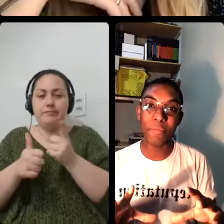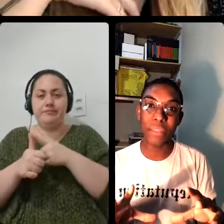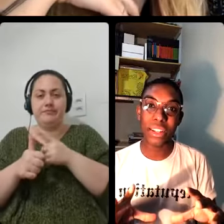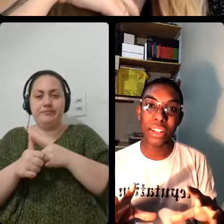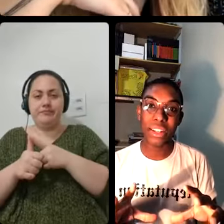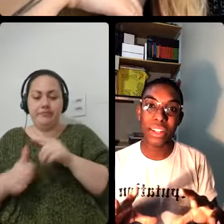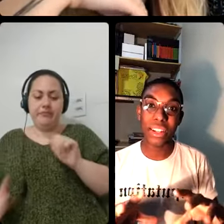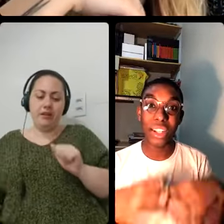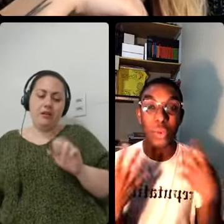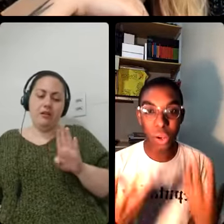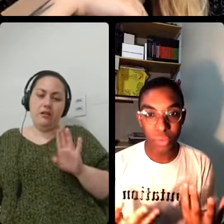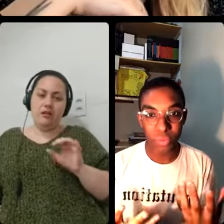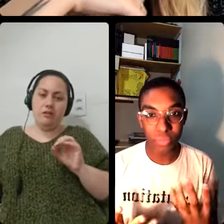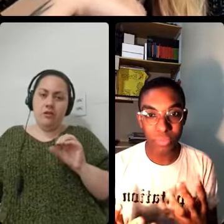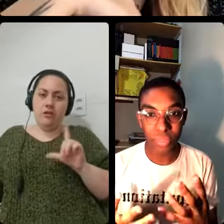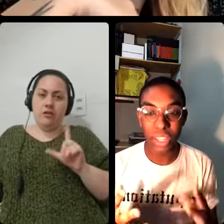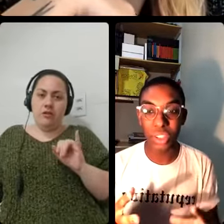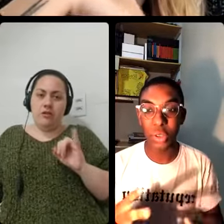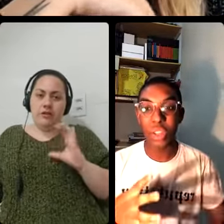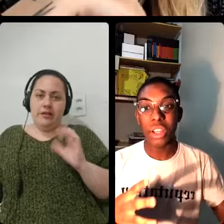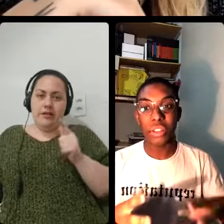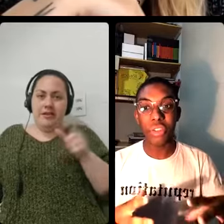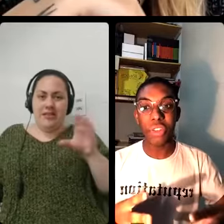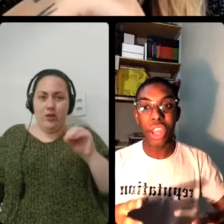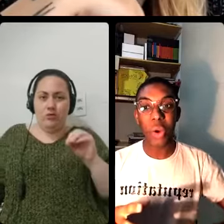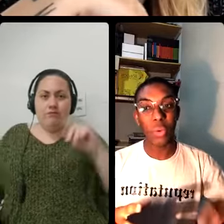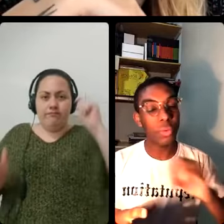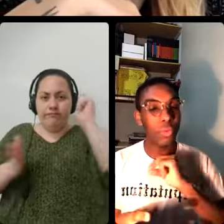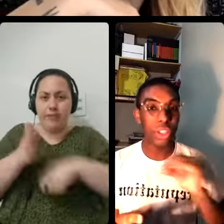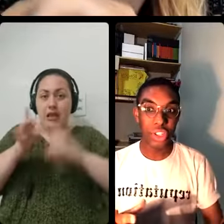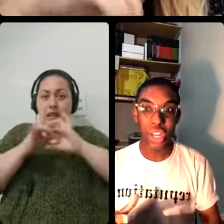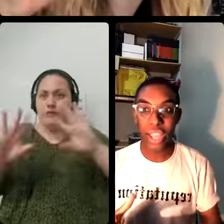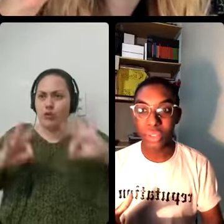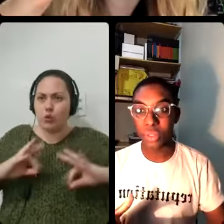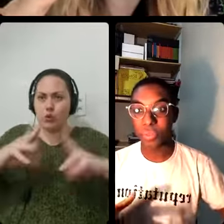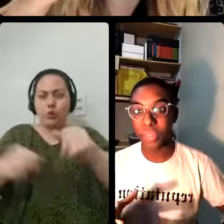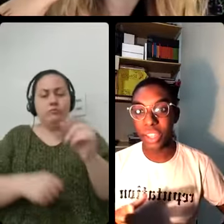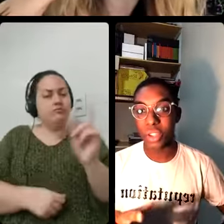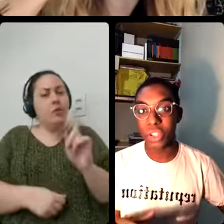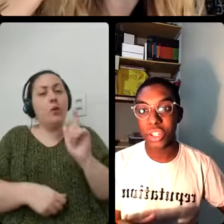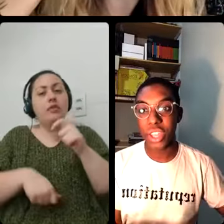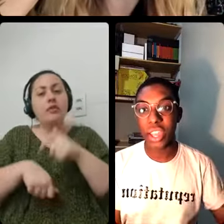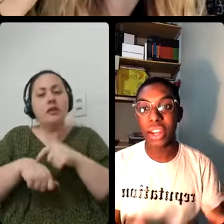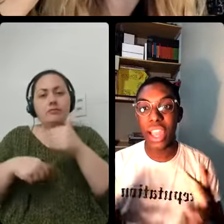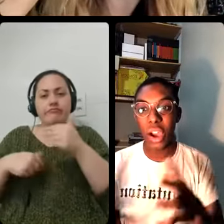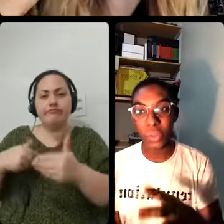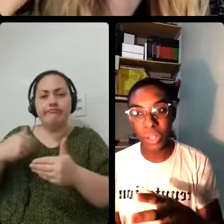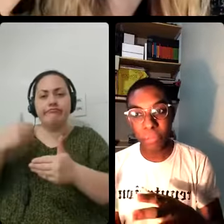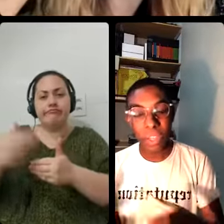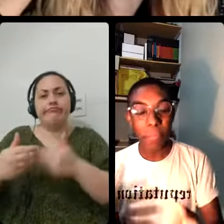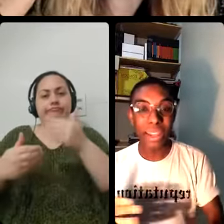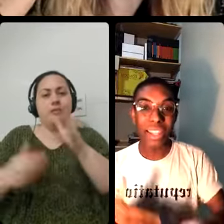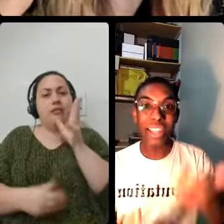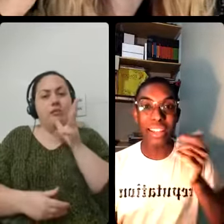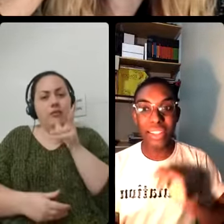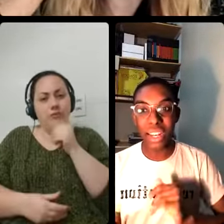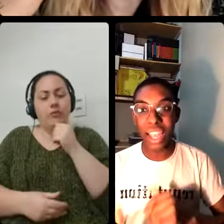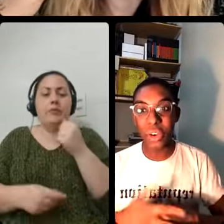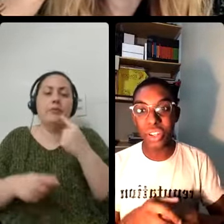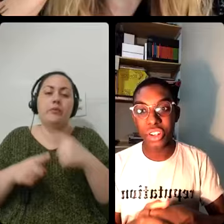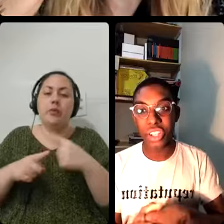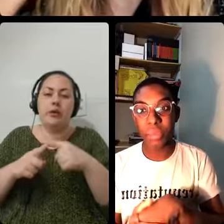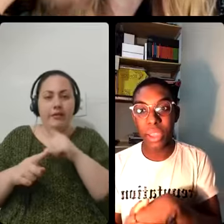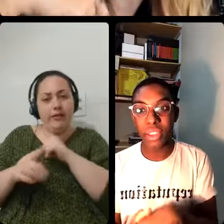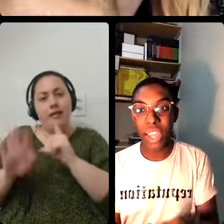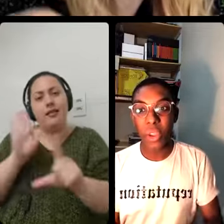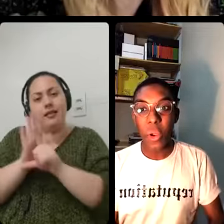forma gradual, né? Então, não foi algo direto, né? Então, a gente tem a Lei Áurea, mas aí antes da Lei